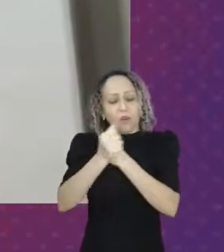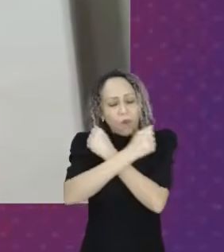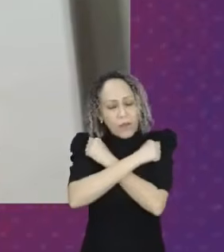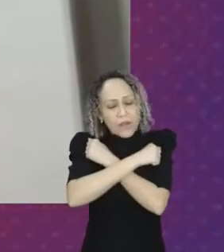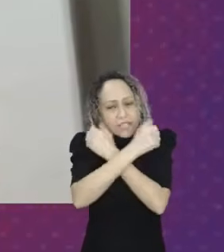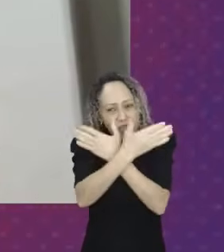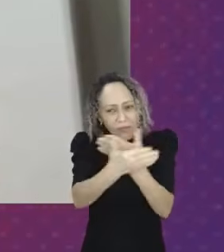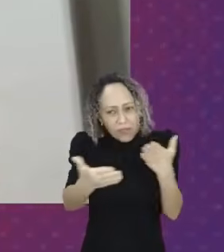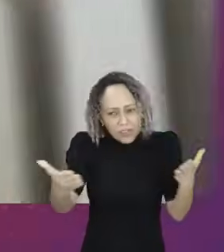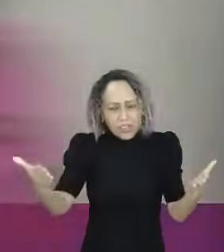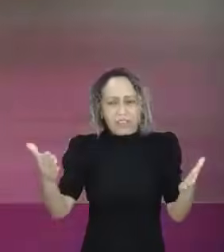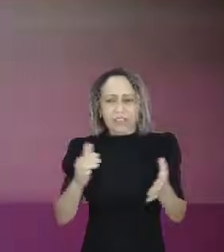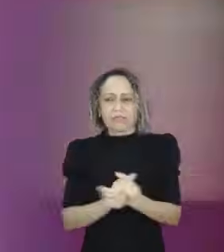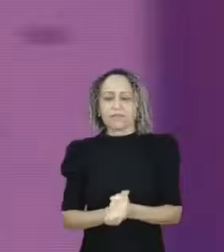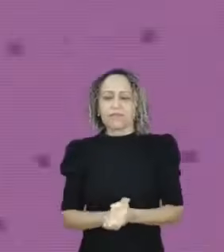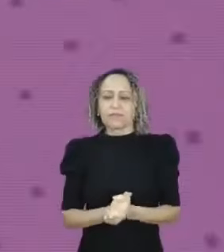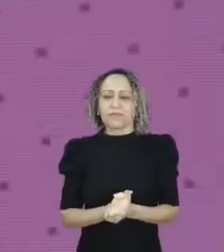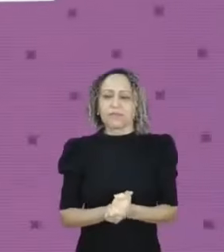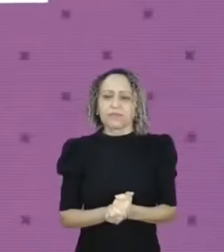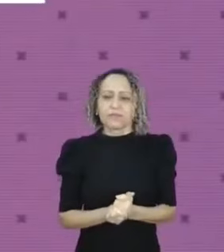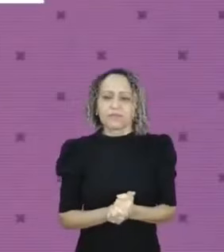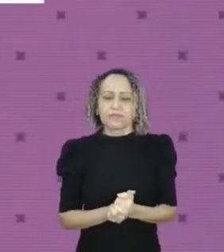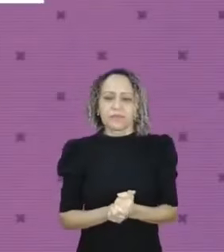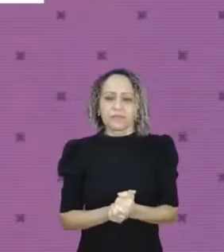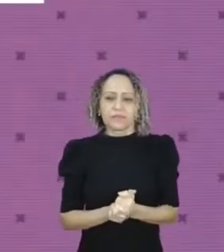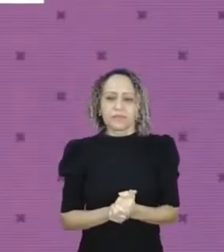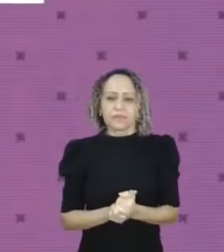afetuoso a vocês, estamos juntas.